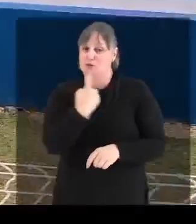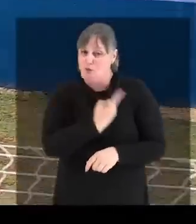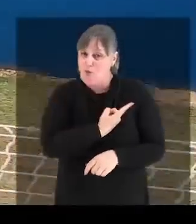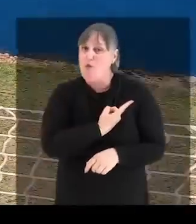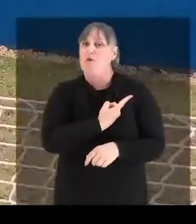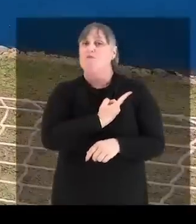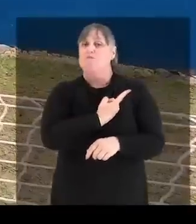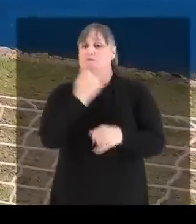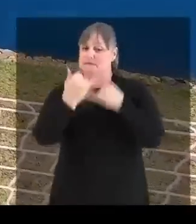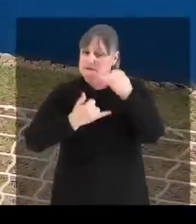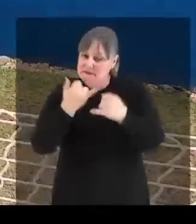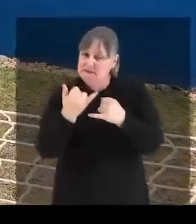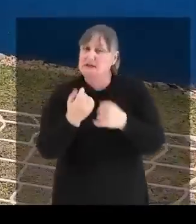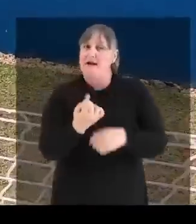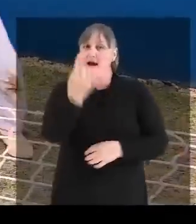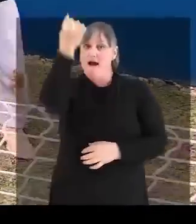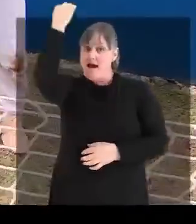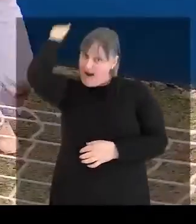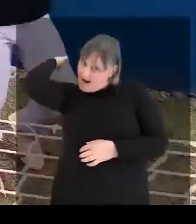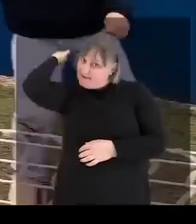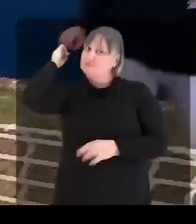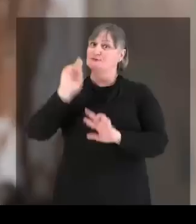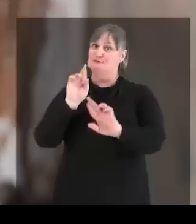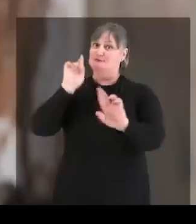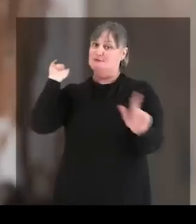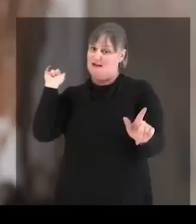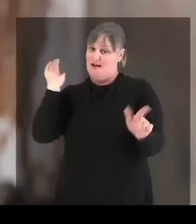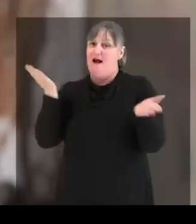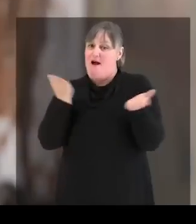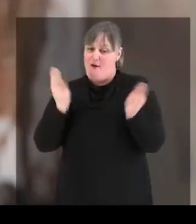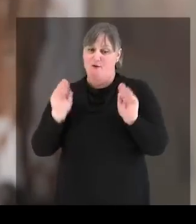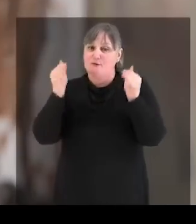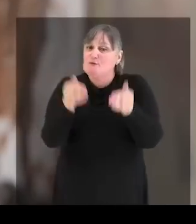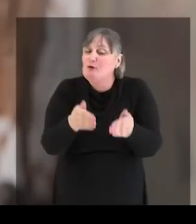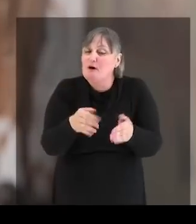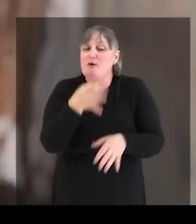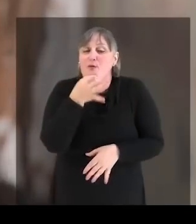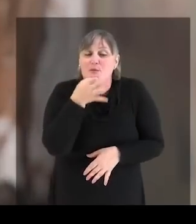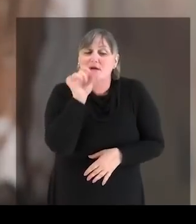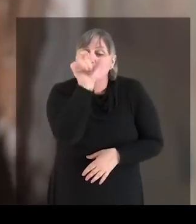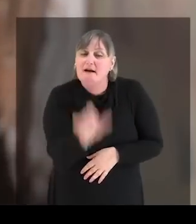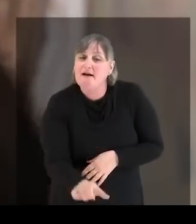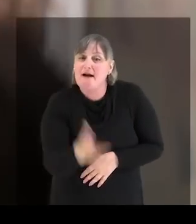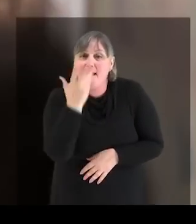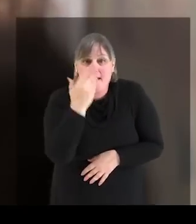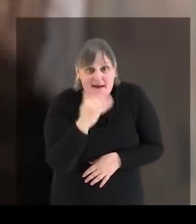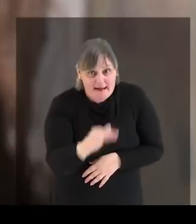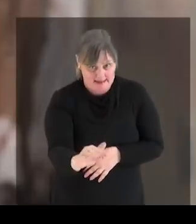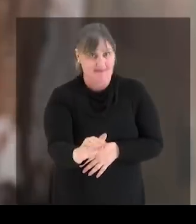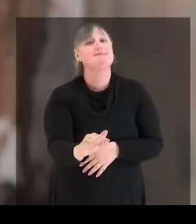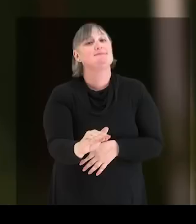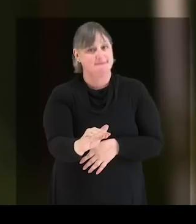quem? Vocês enquanto crianças. Quem é que a gente precisa escutar agora? São as